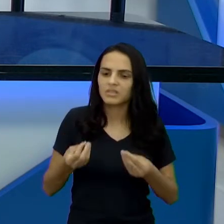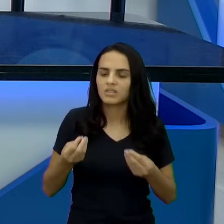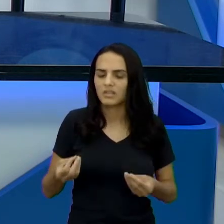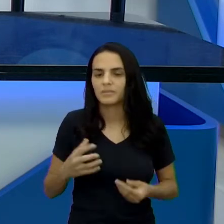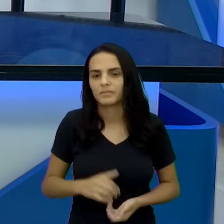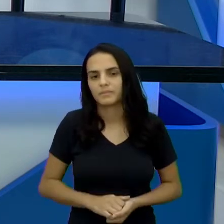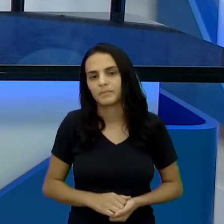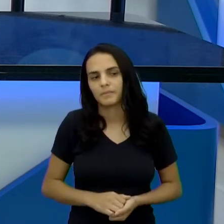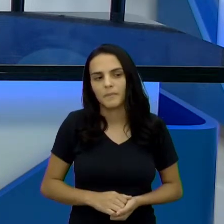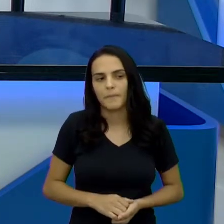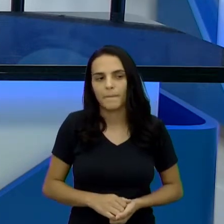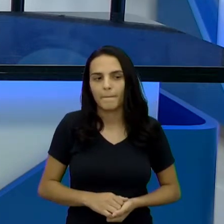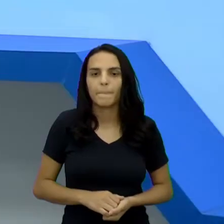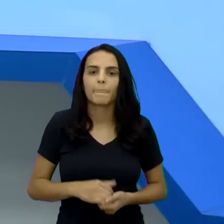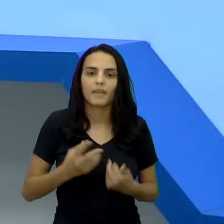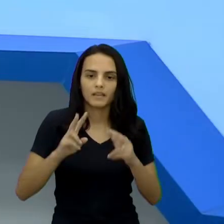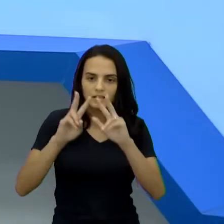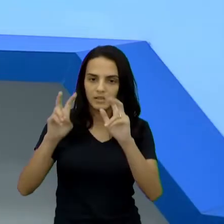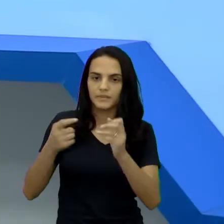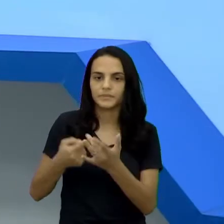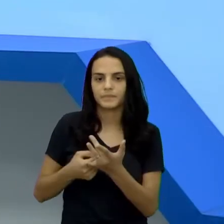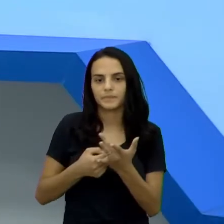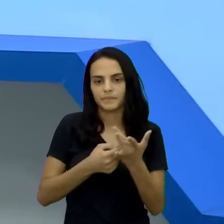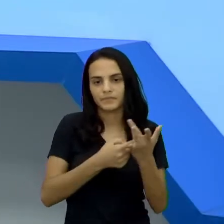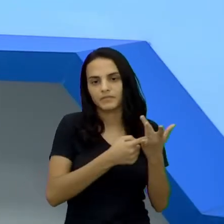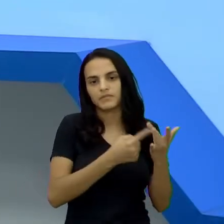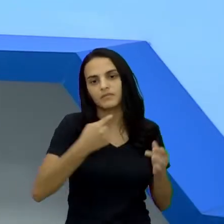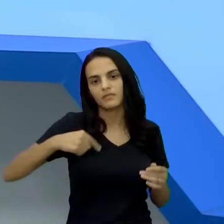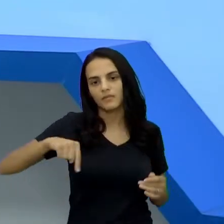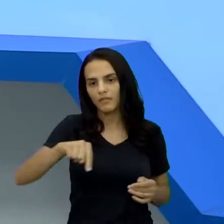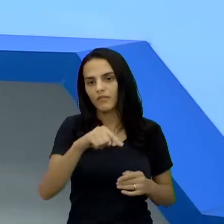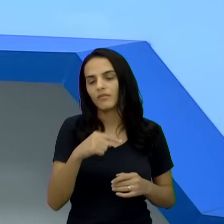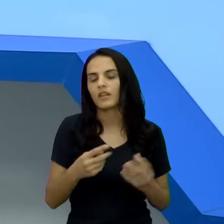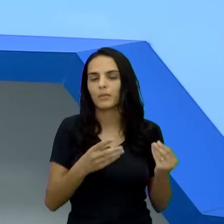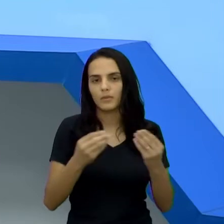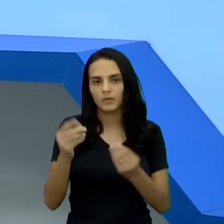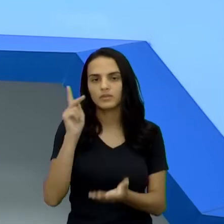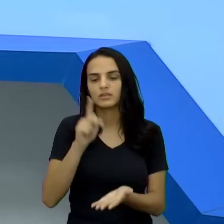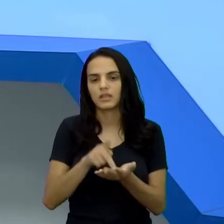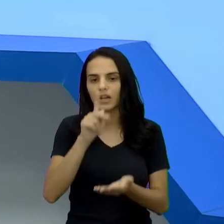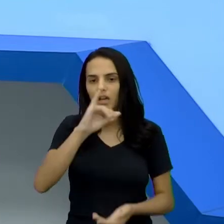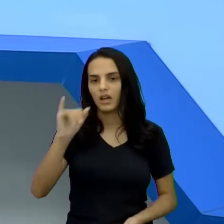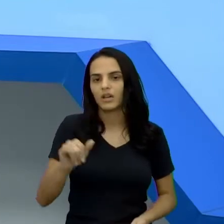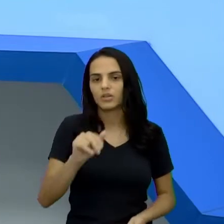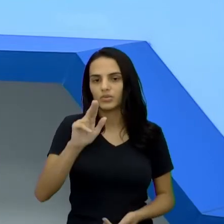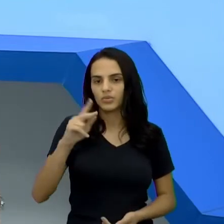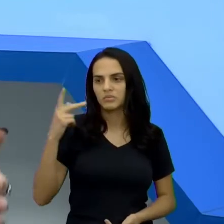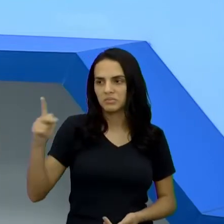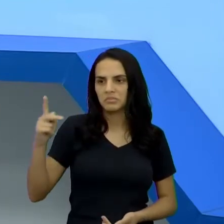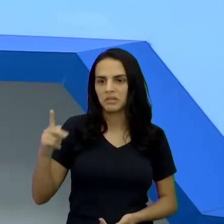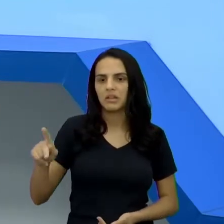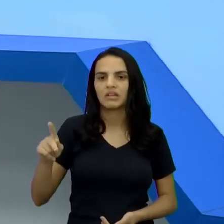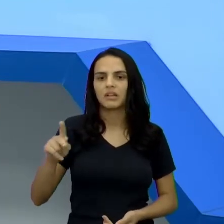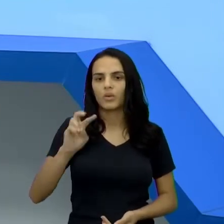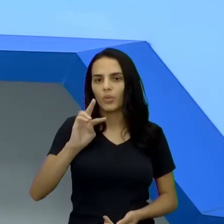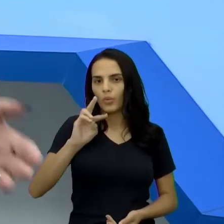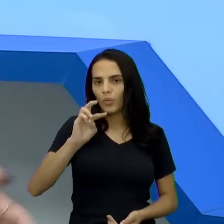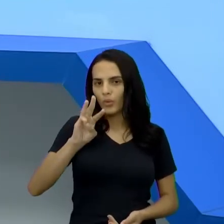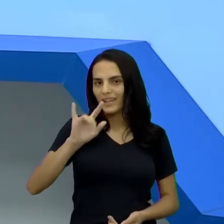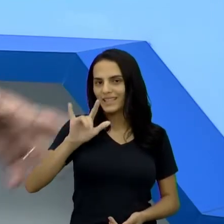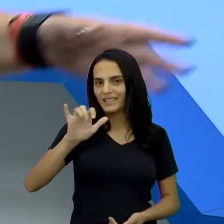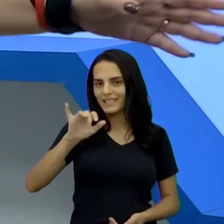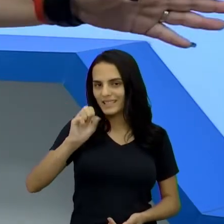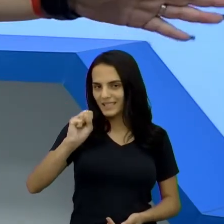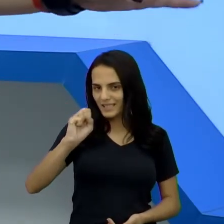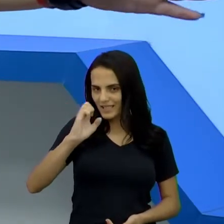né? Então, essa questão da tecnologia, para nós, é muito real. A Juliana é a rainha do Excel. Eu sou péssima em